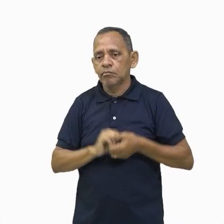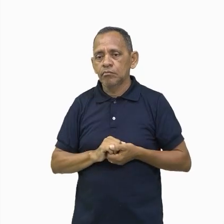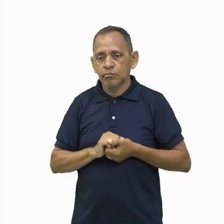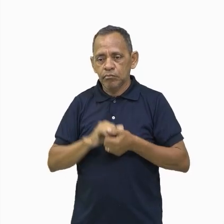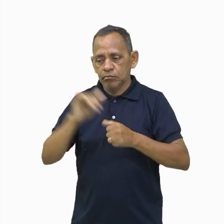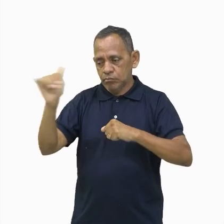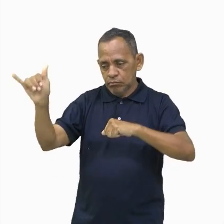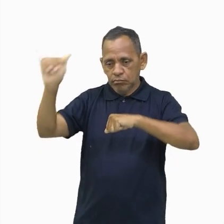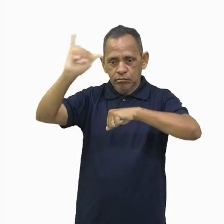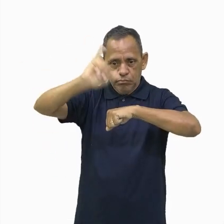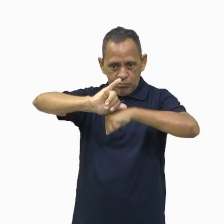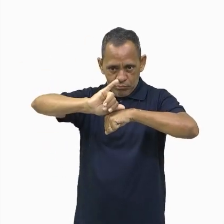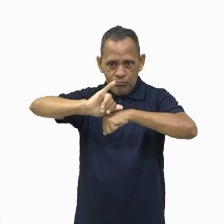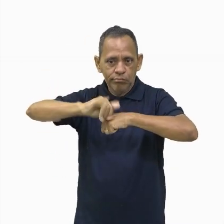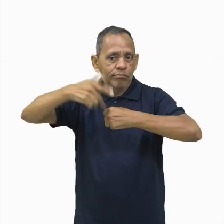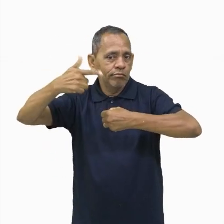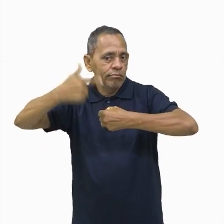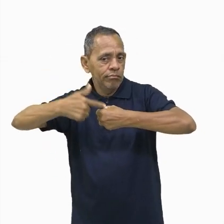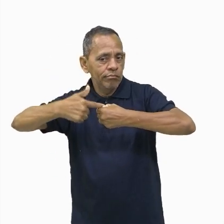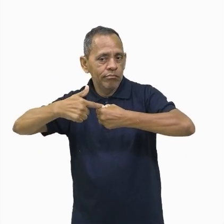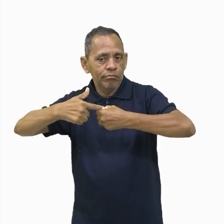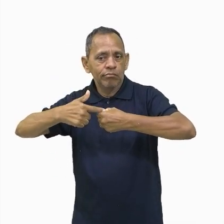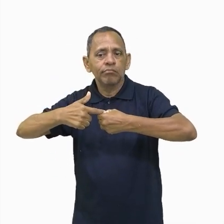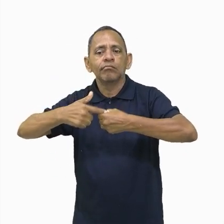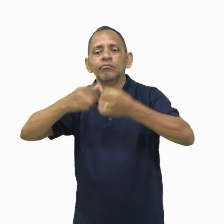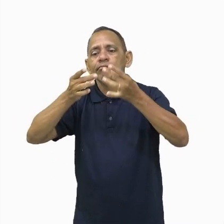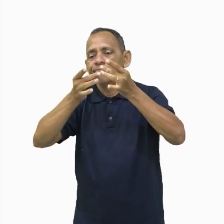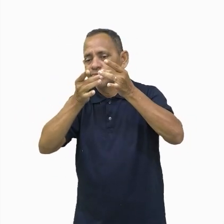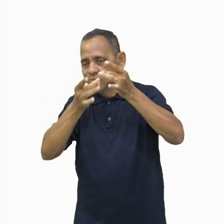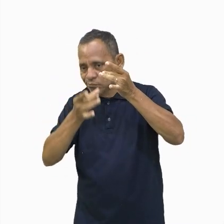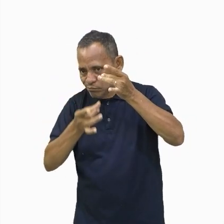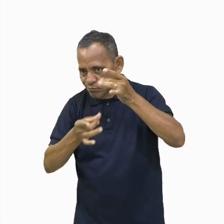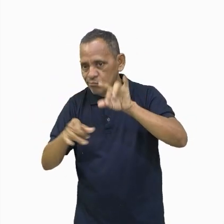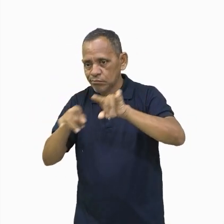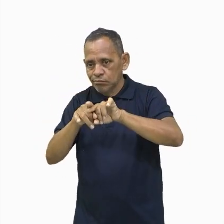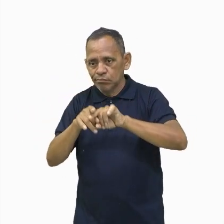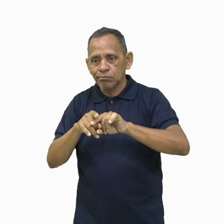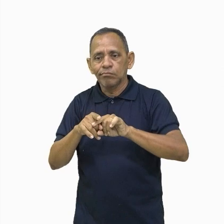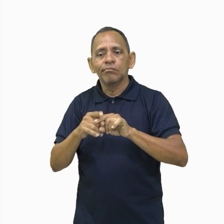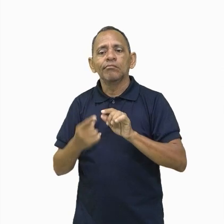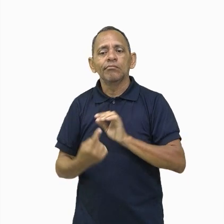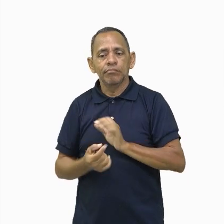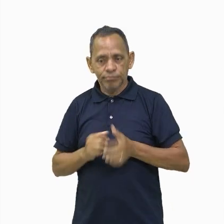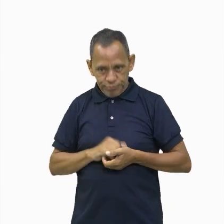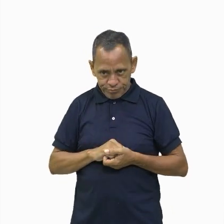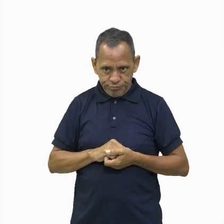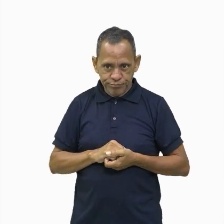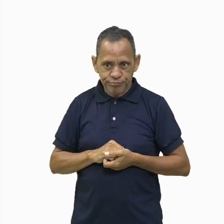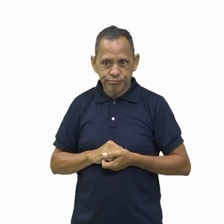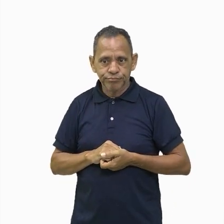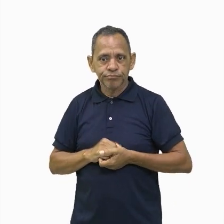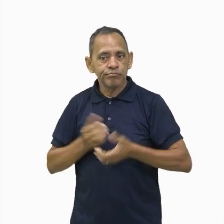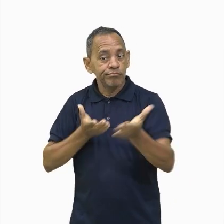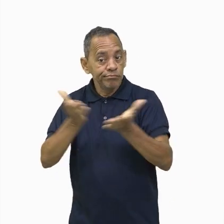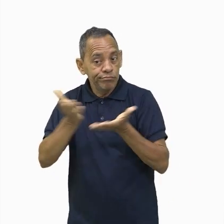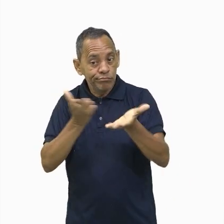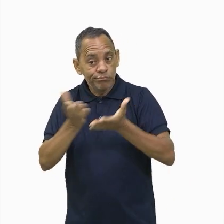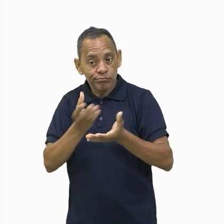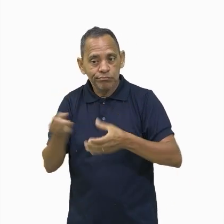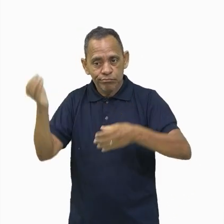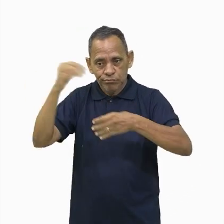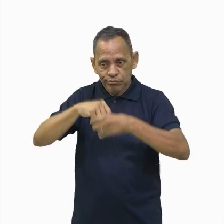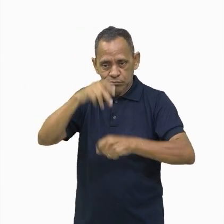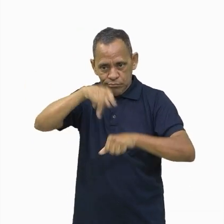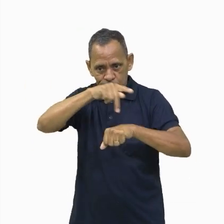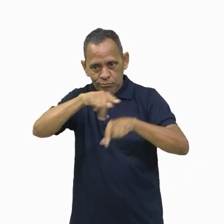importando combustível refinado, né, para atender uma demanda, né, mais interna. Já a